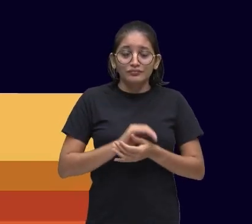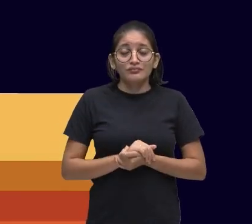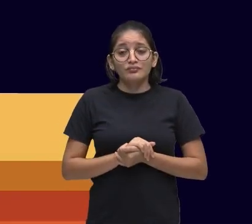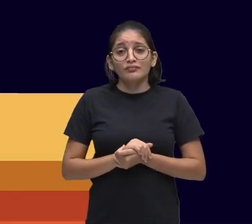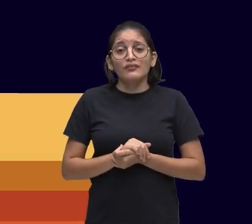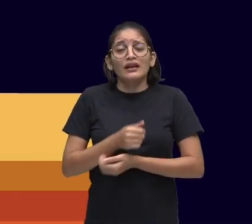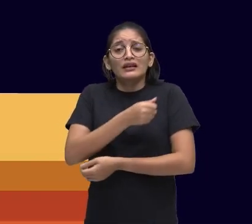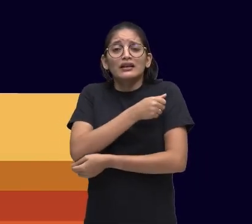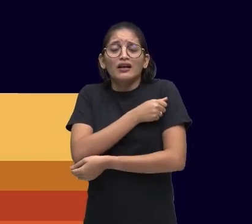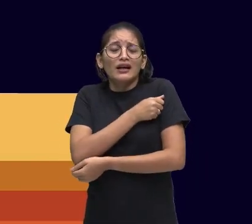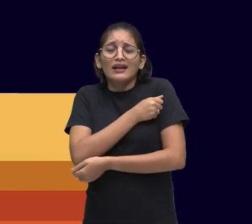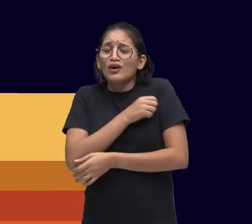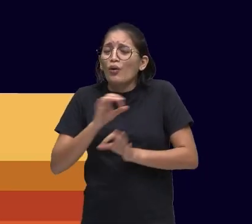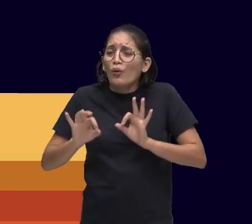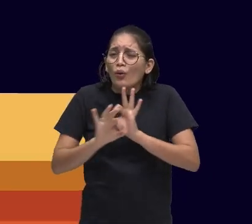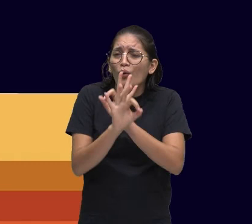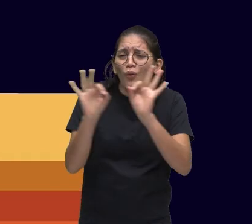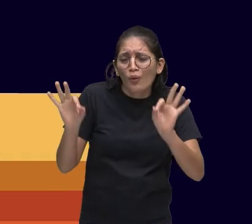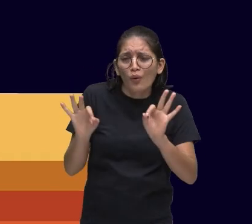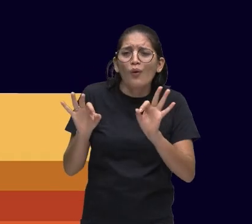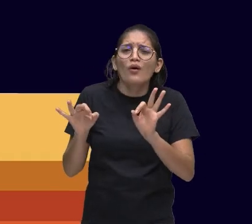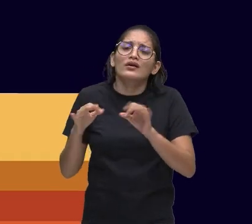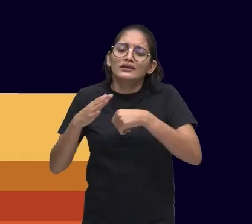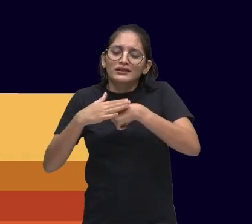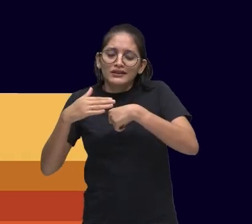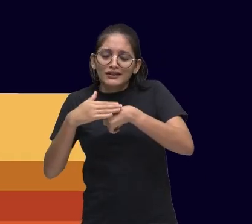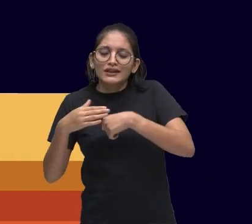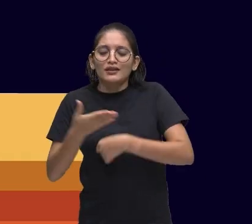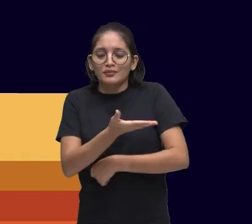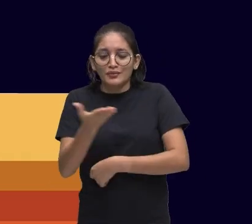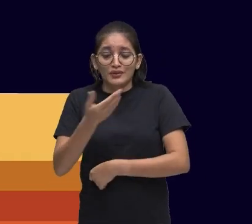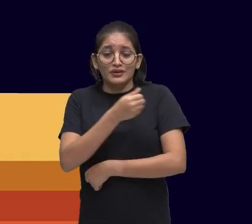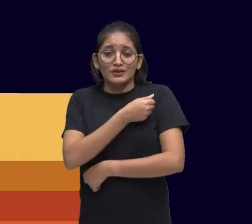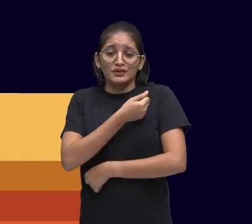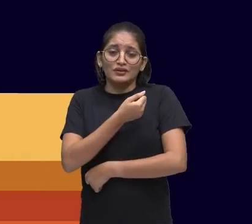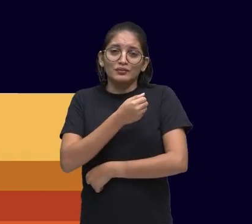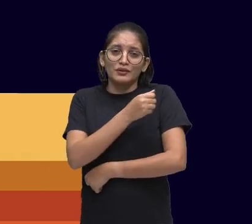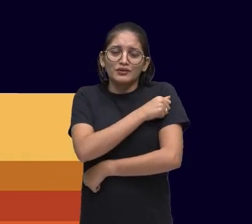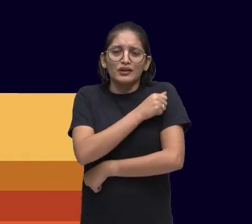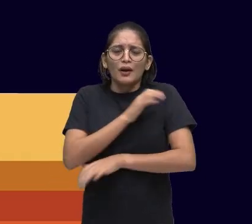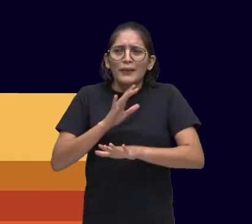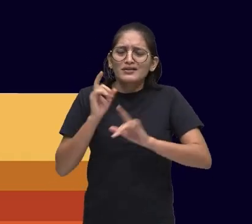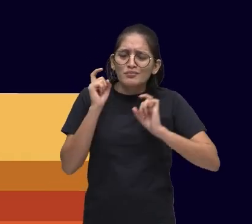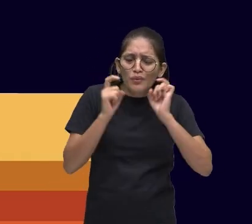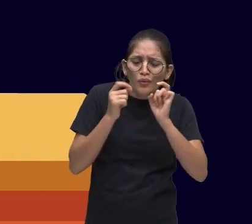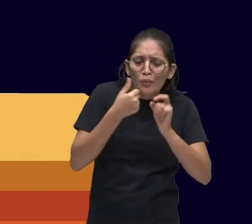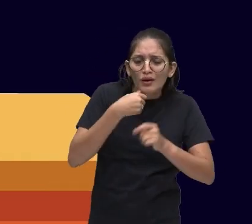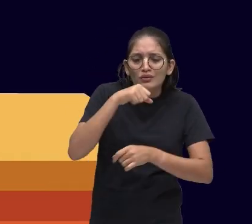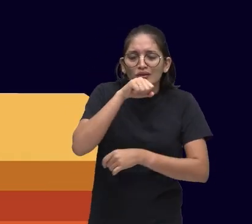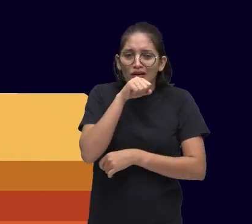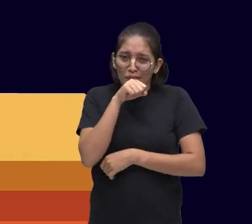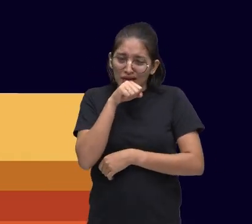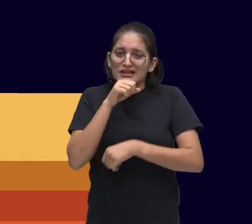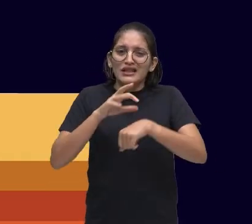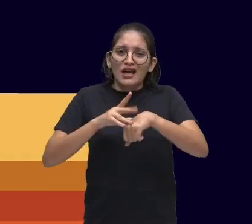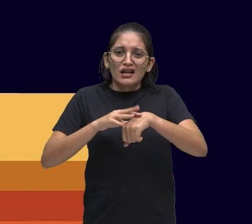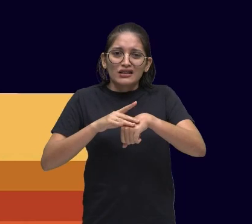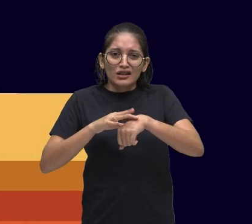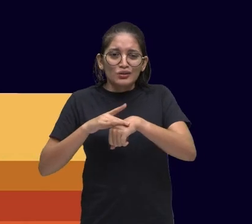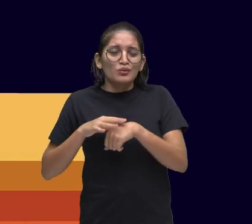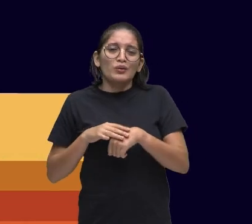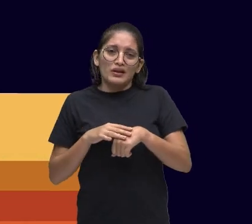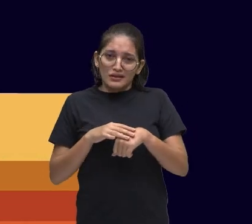Ricardo é um aluno excelente e muito querido dos seus colegas, mas tem estado preocupado com a sua mãe, que está com uma doença grave